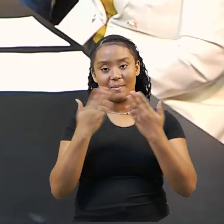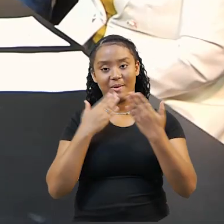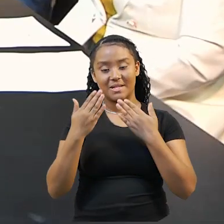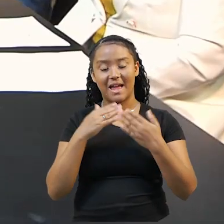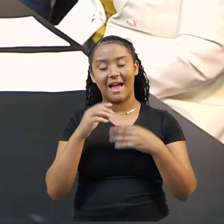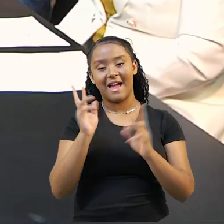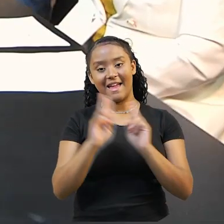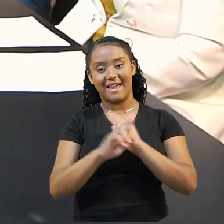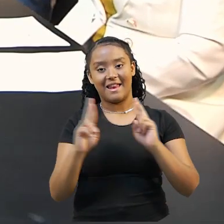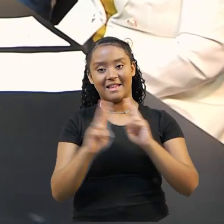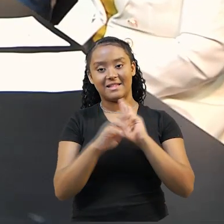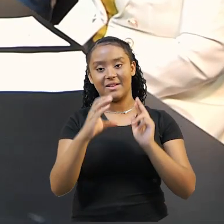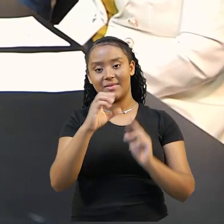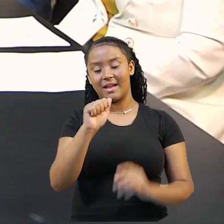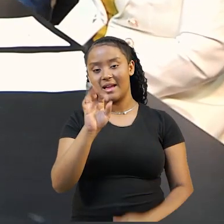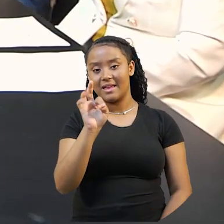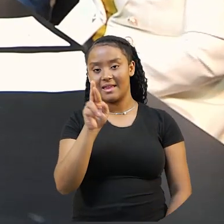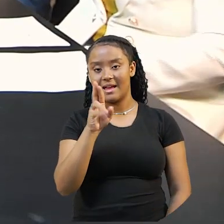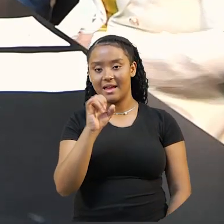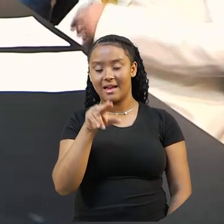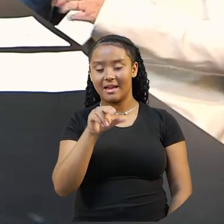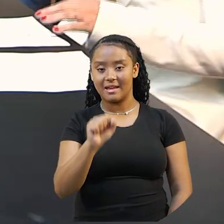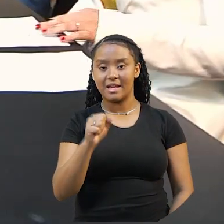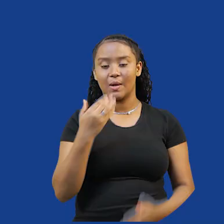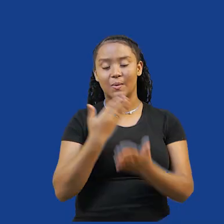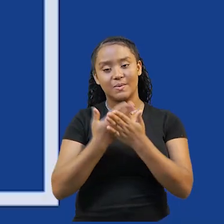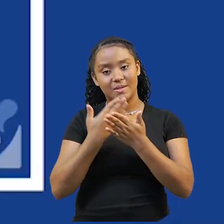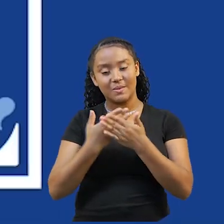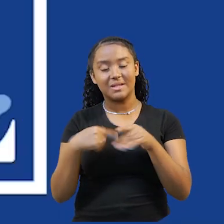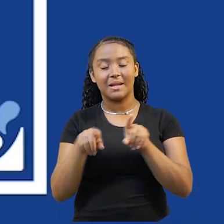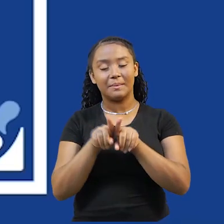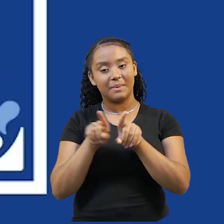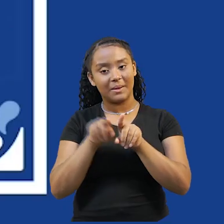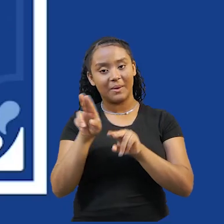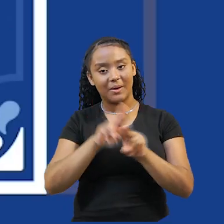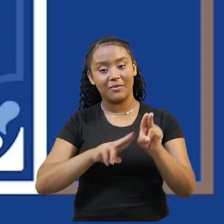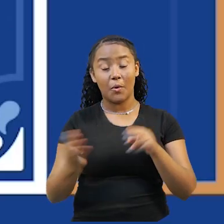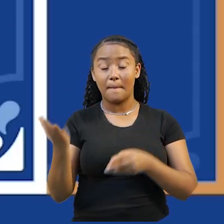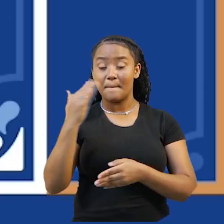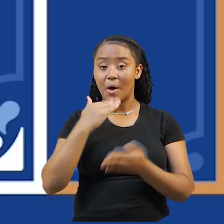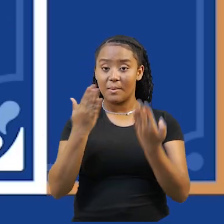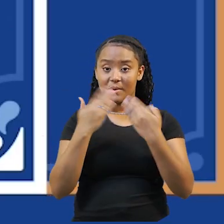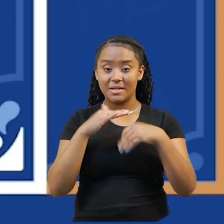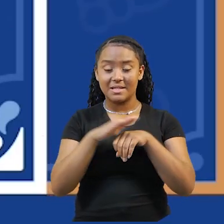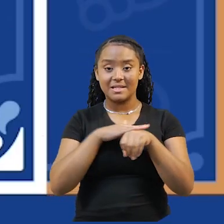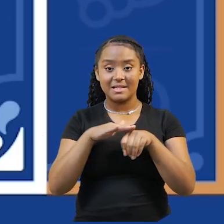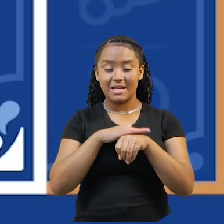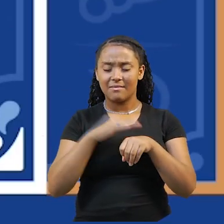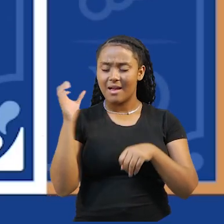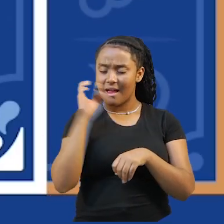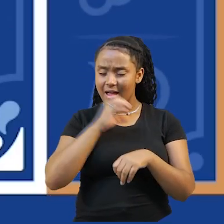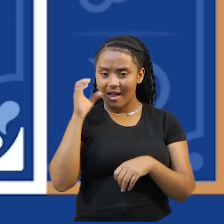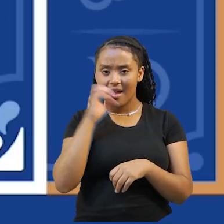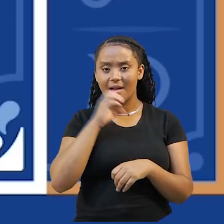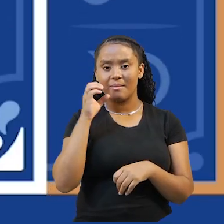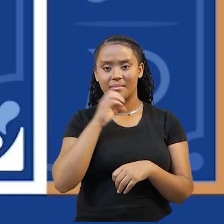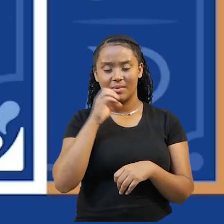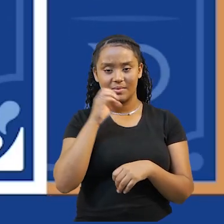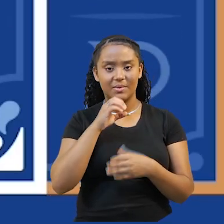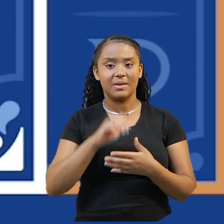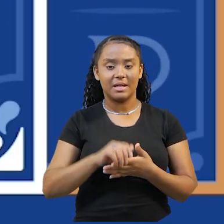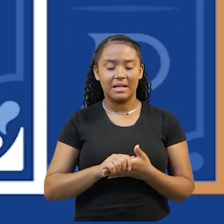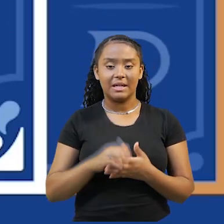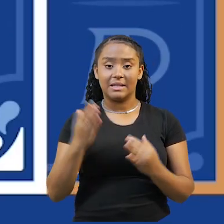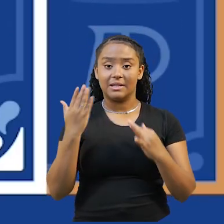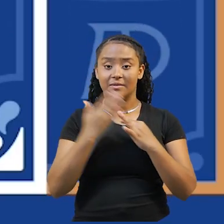relação da Catarina com os estudos, com a UFO. Bora Prosear vai para um breve intervalo e volta